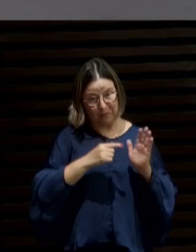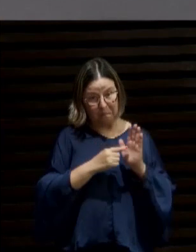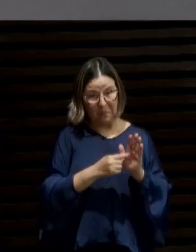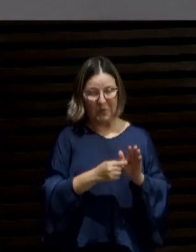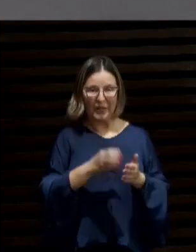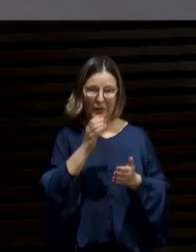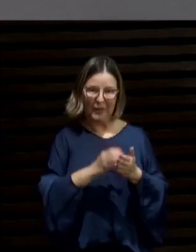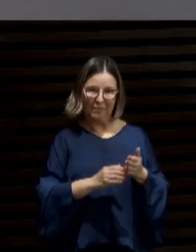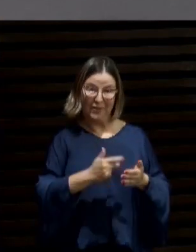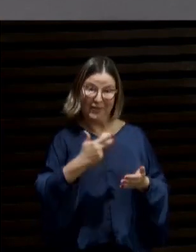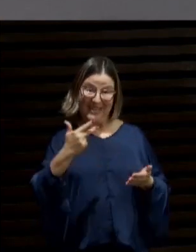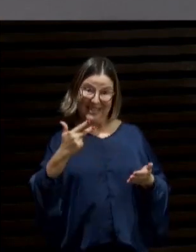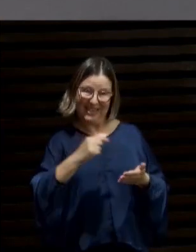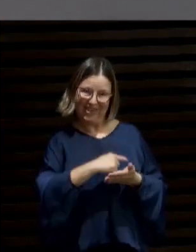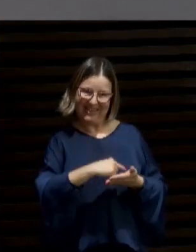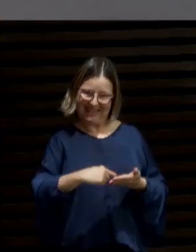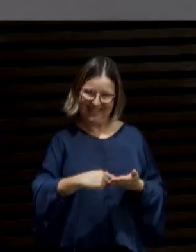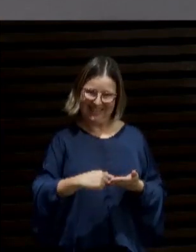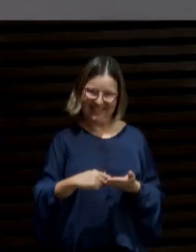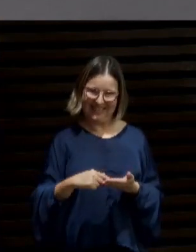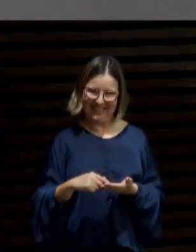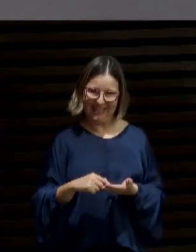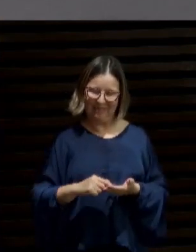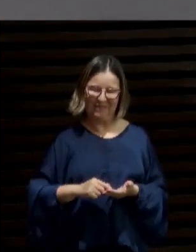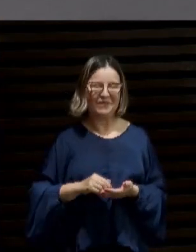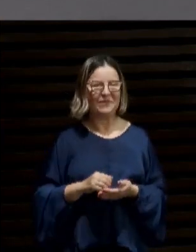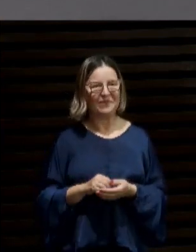ele está lá, mas ele não entra.